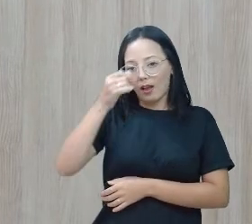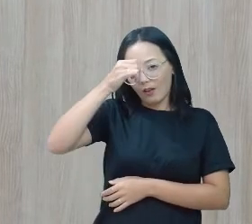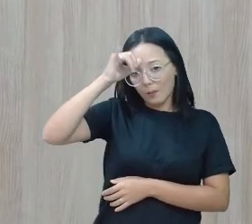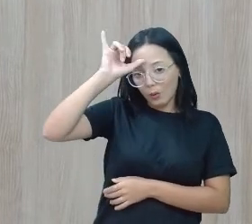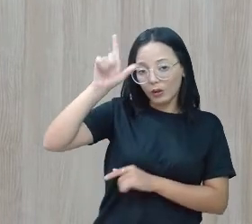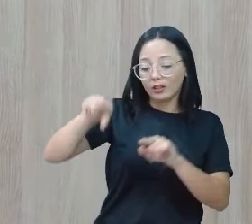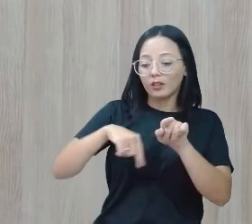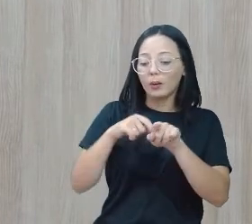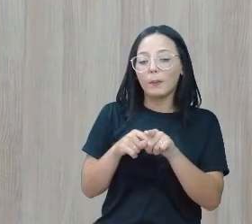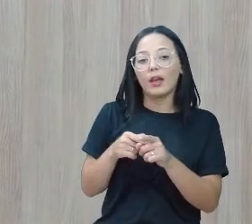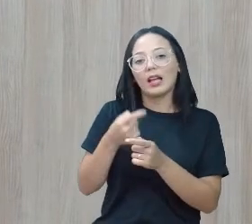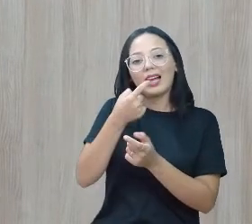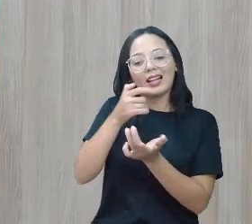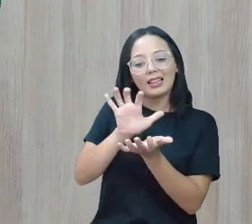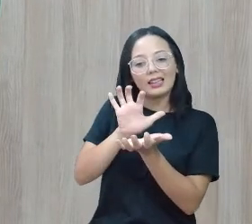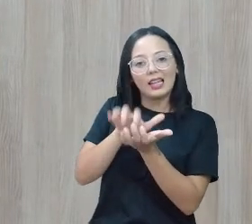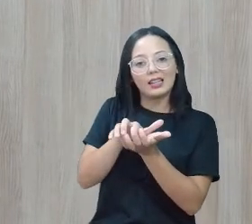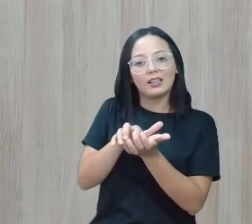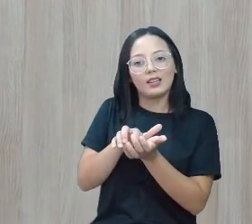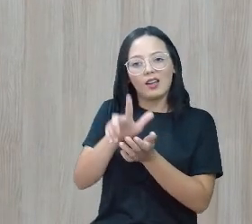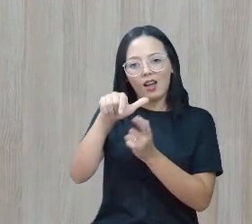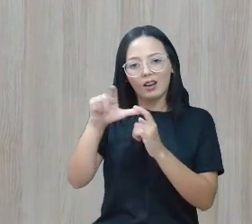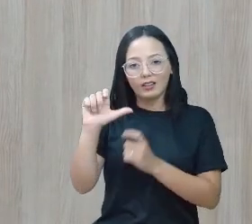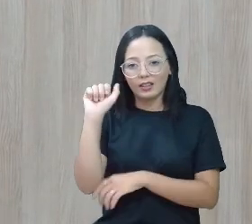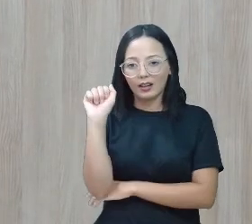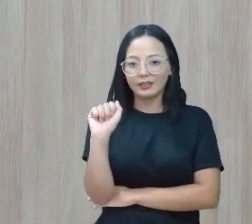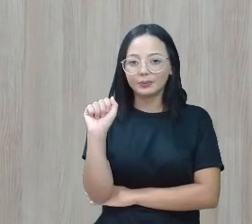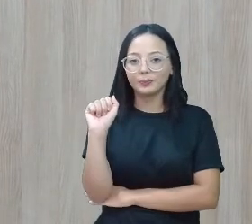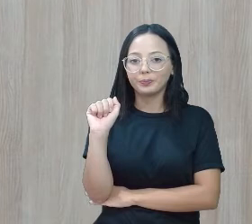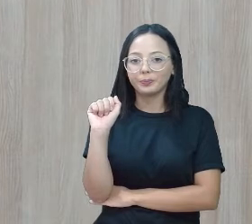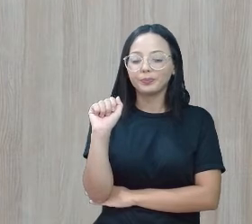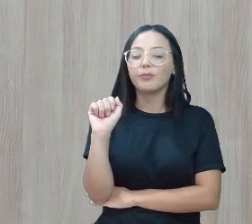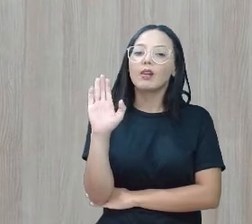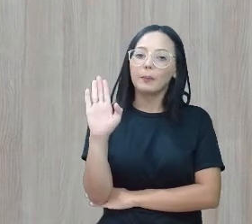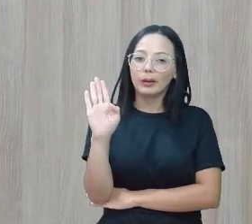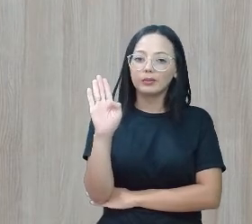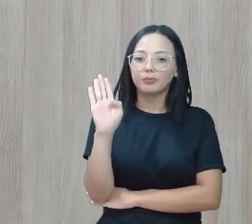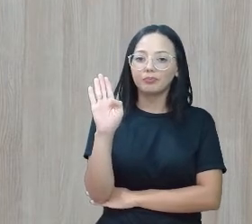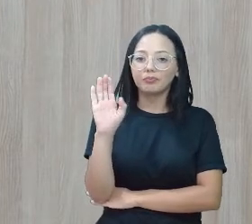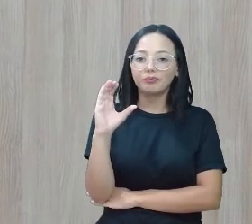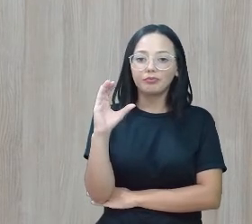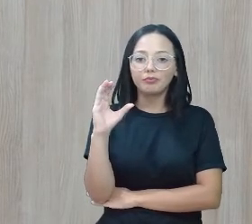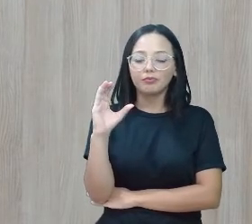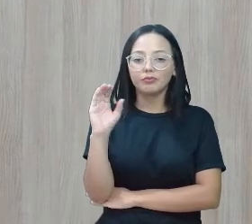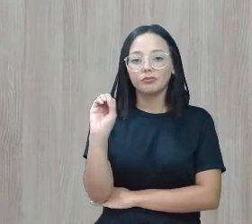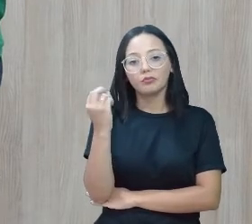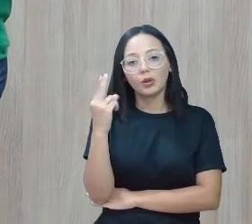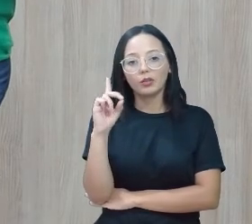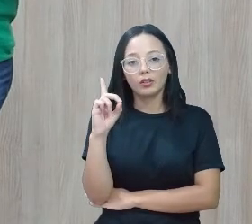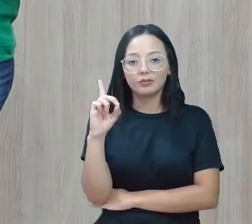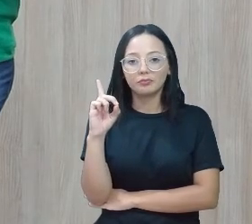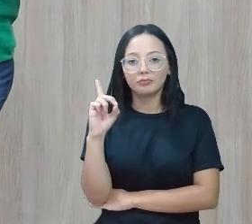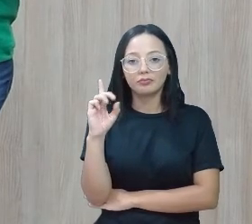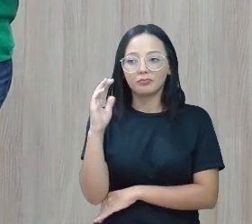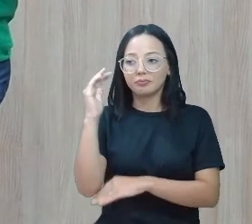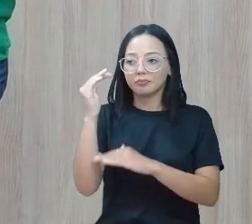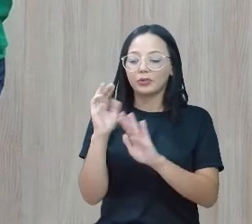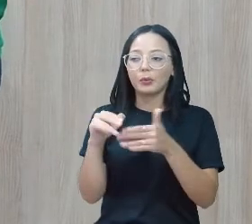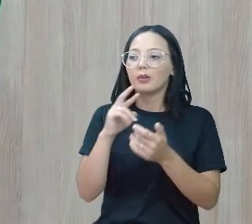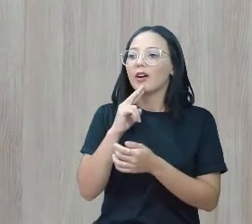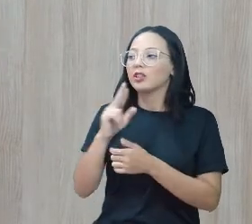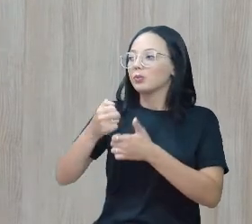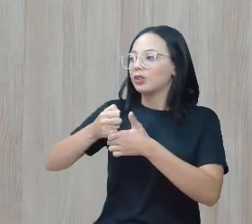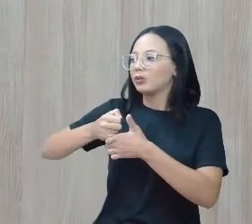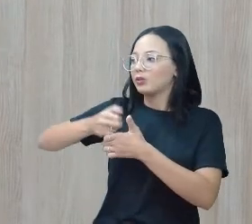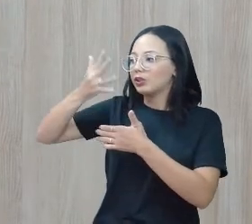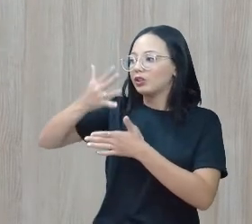boiada e dentada. O que é que vocês acham? É a letra A letra B, C ou D? Respondam aí